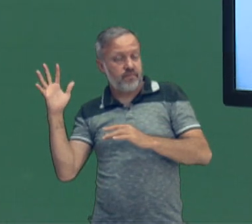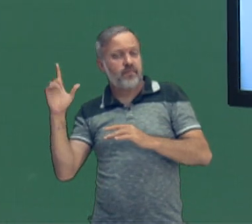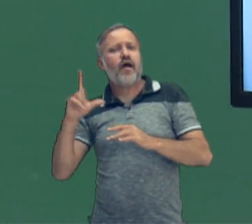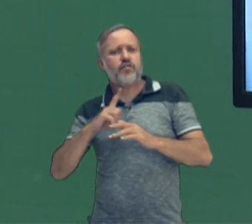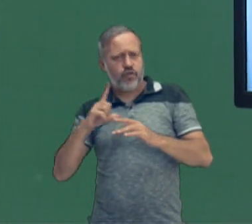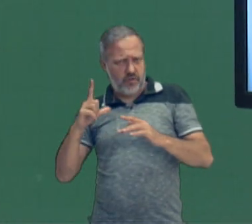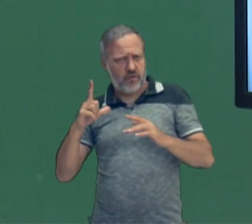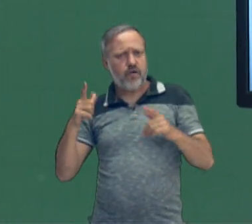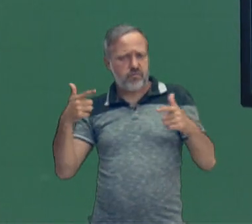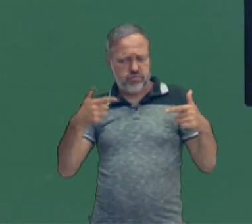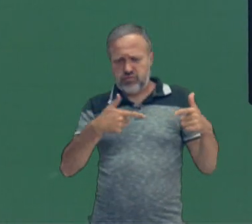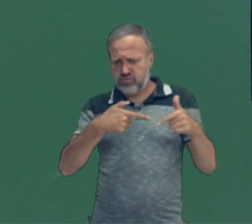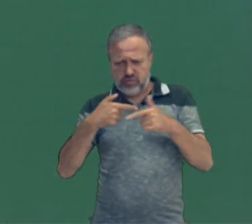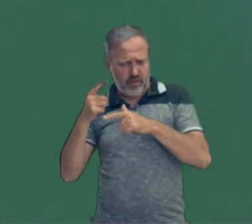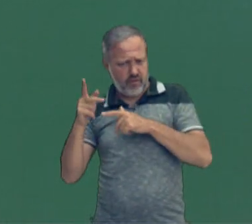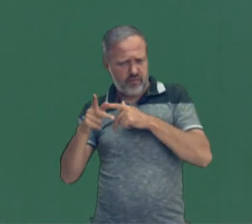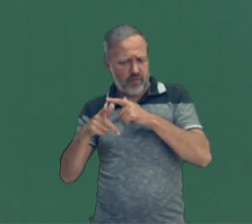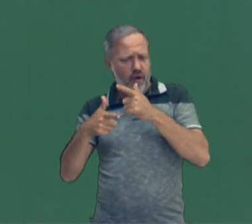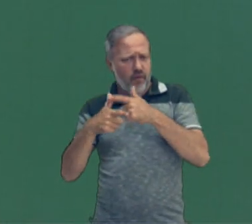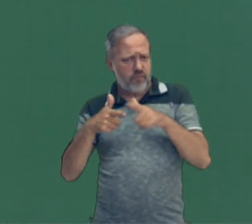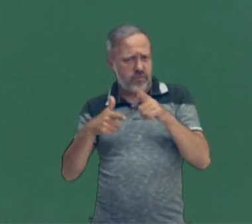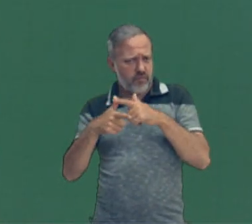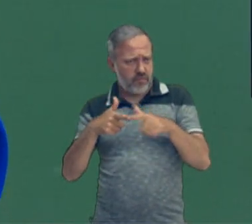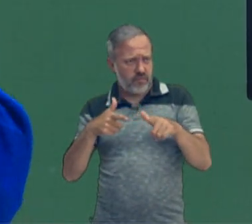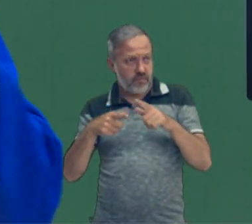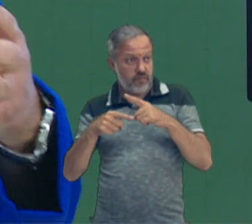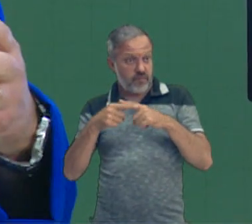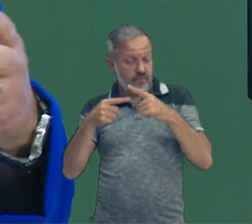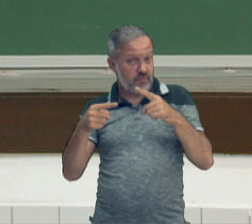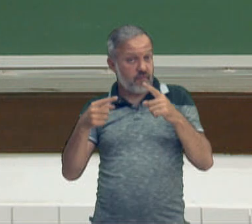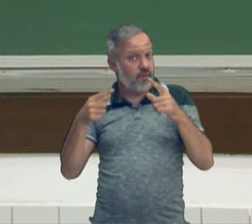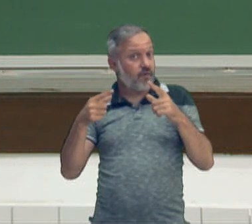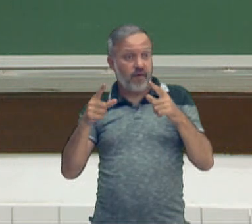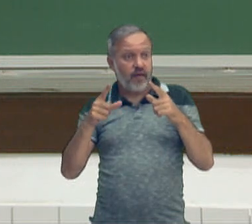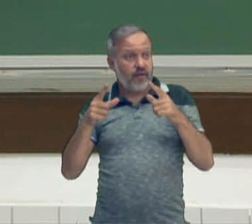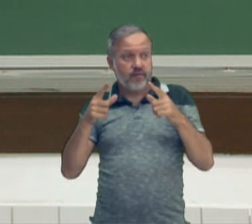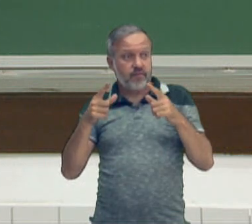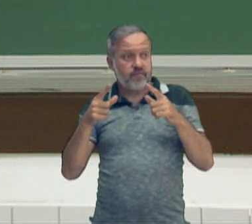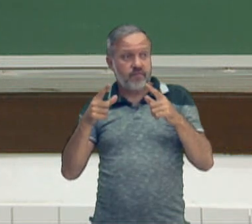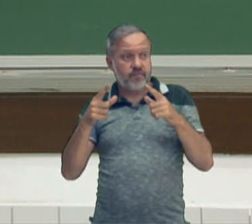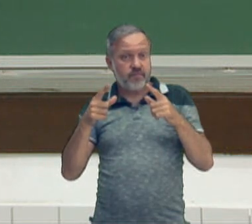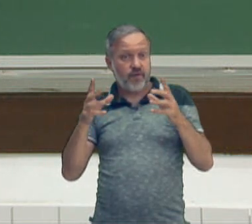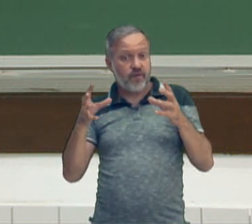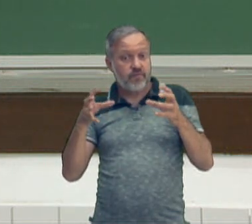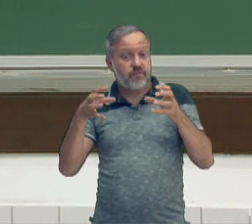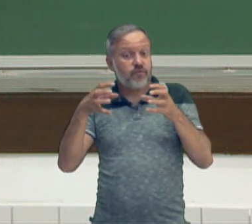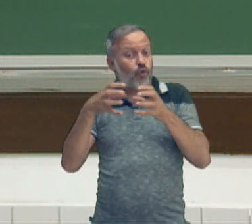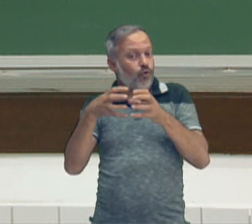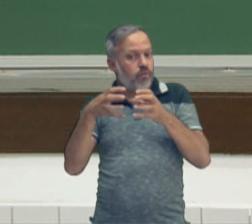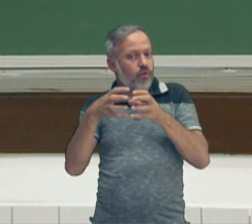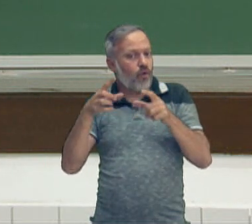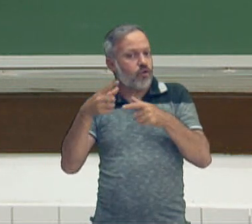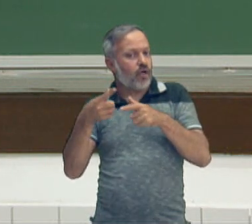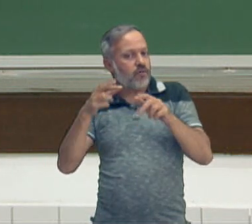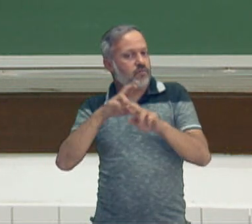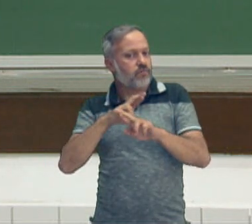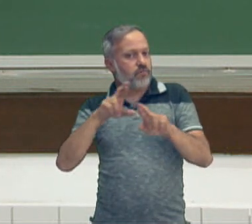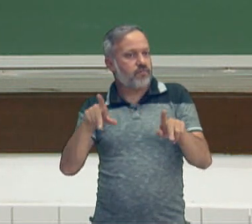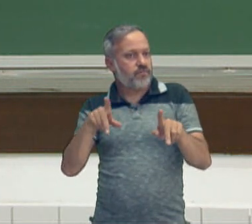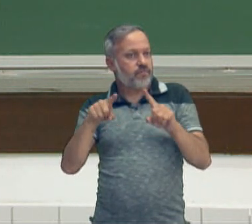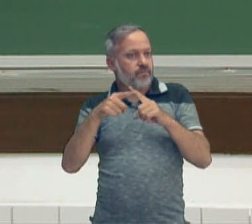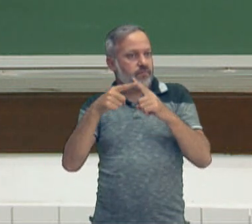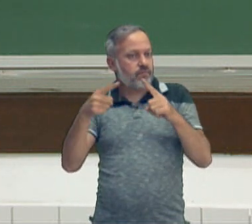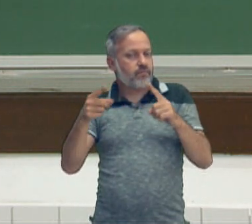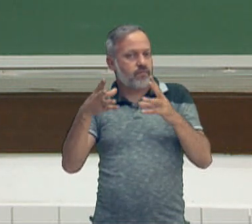guerras entre eles também, mas não era do tamanho e da dimensão quando chegaram esses colonizadores. E aí